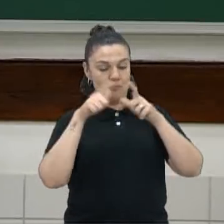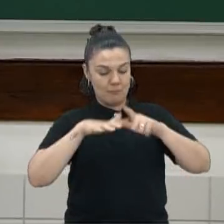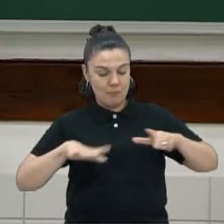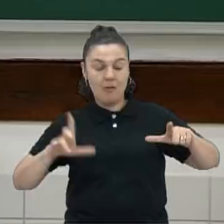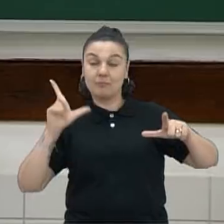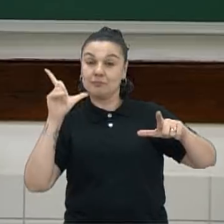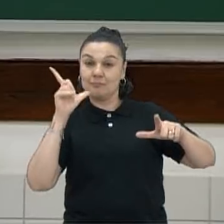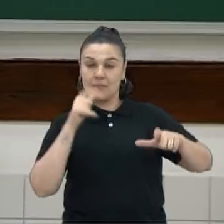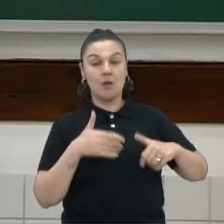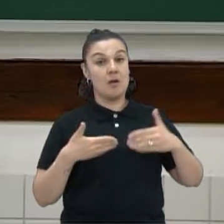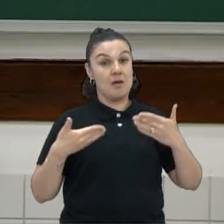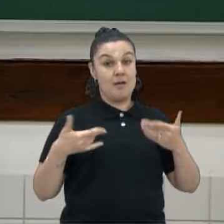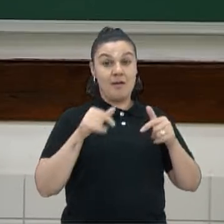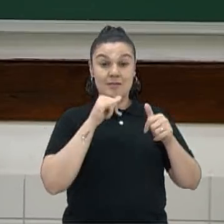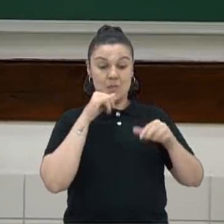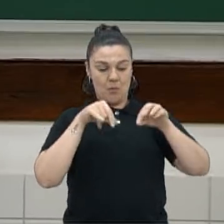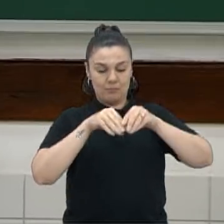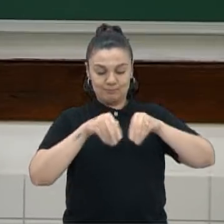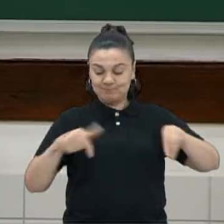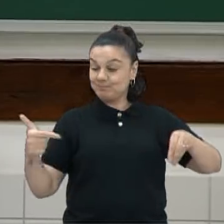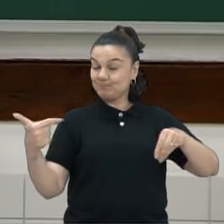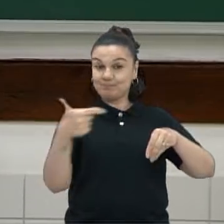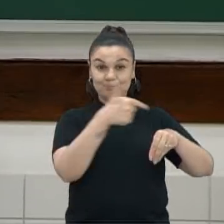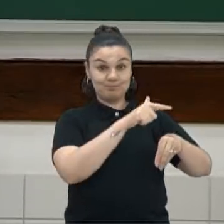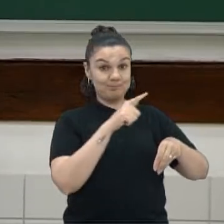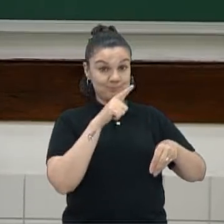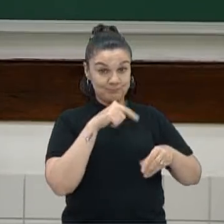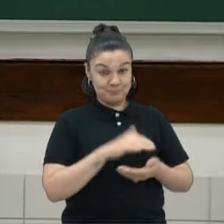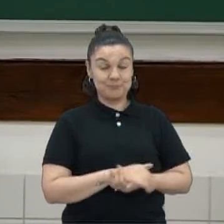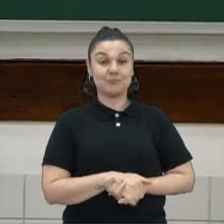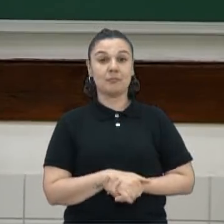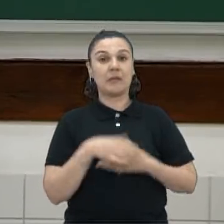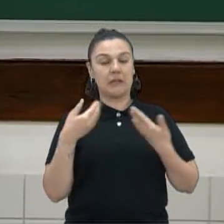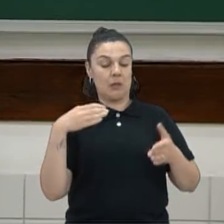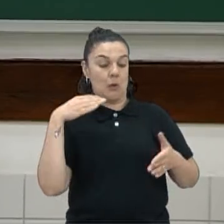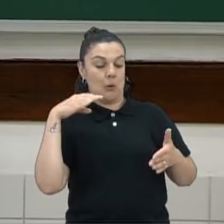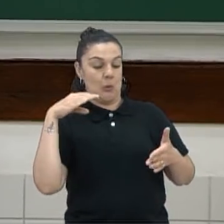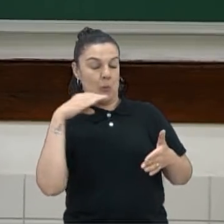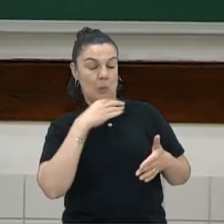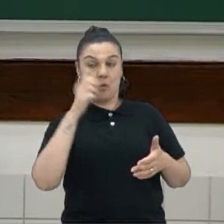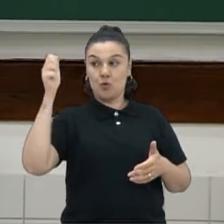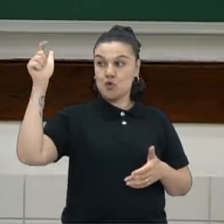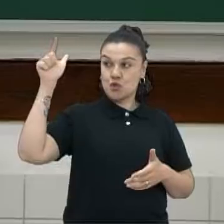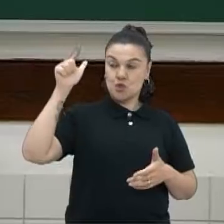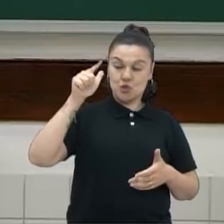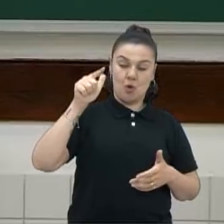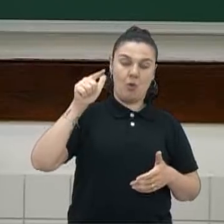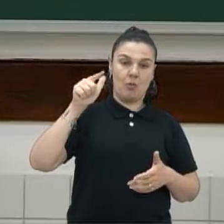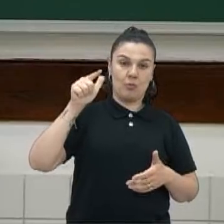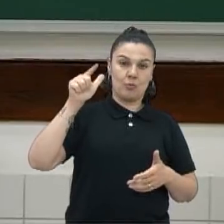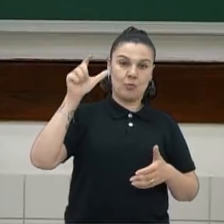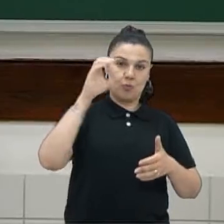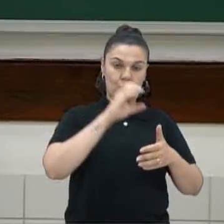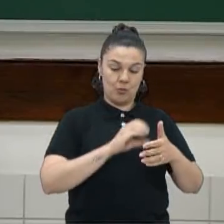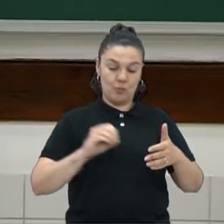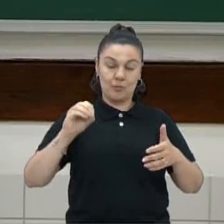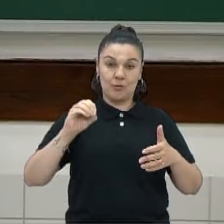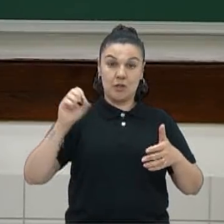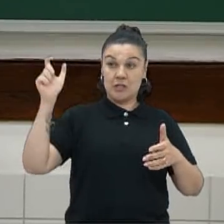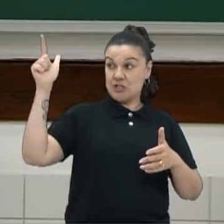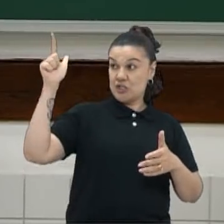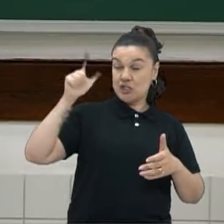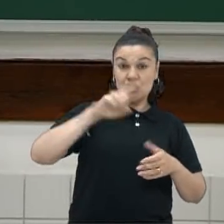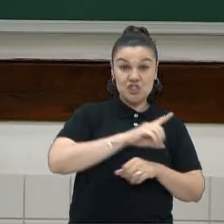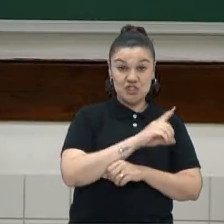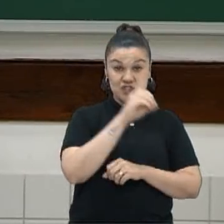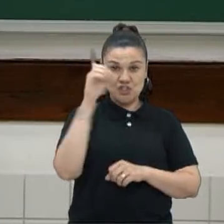líquidas. Como no deserto quase não tem água, o calor do sol é absorvido pela terra durante o dia